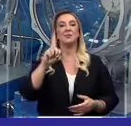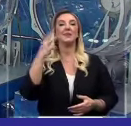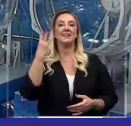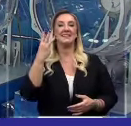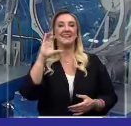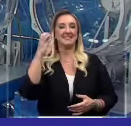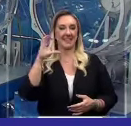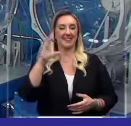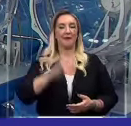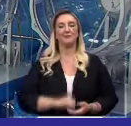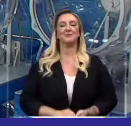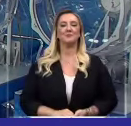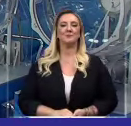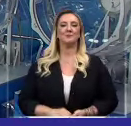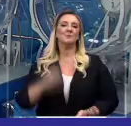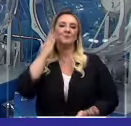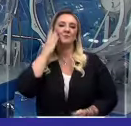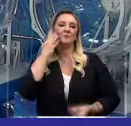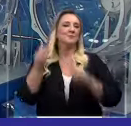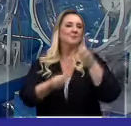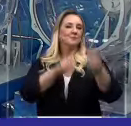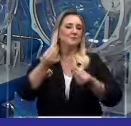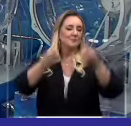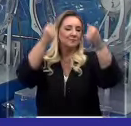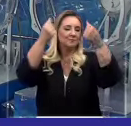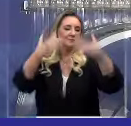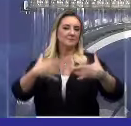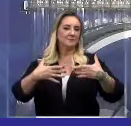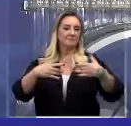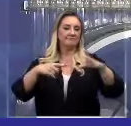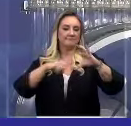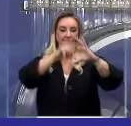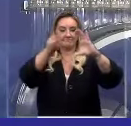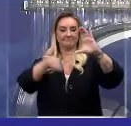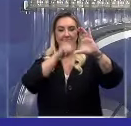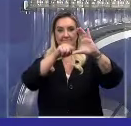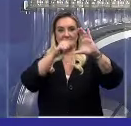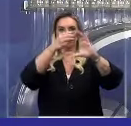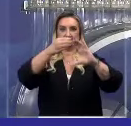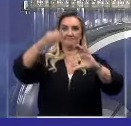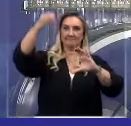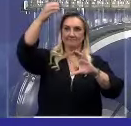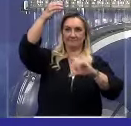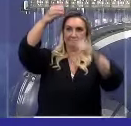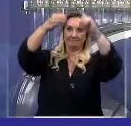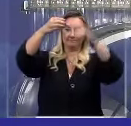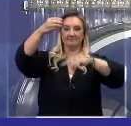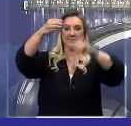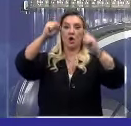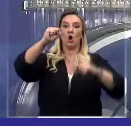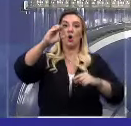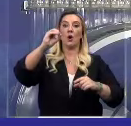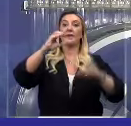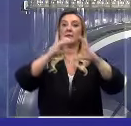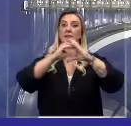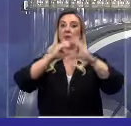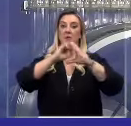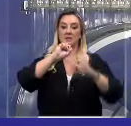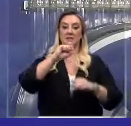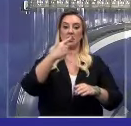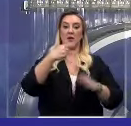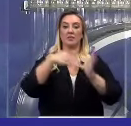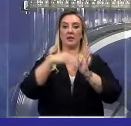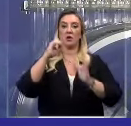R$ 7.537.188,53. Vamos entender como vai funcionar esse sorteio. Aqui temos o suporte acima do globo número 2, abastecido com as 80 bolas numeradas